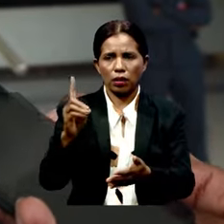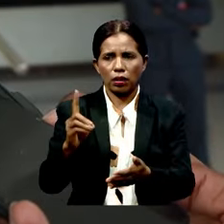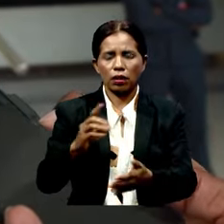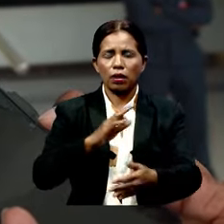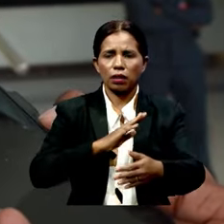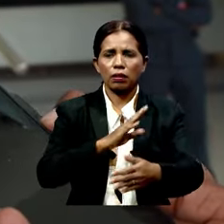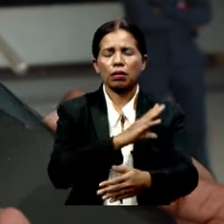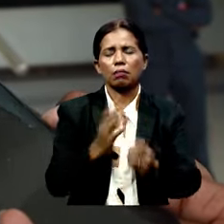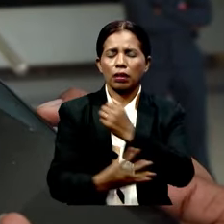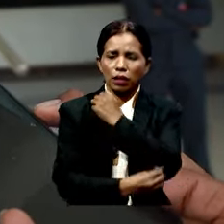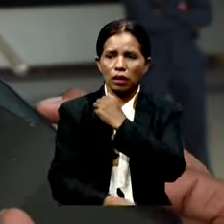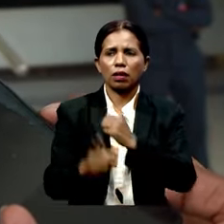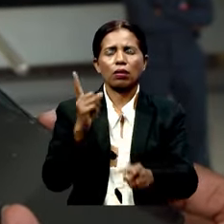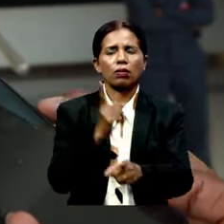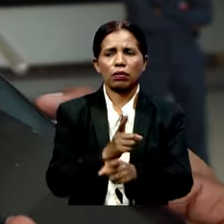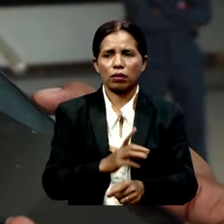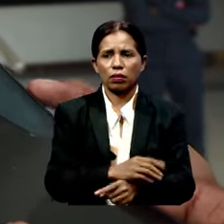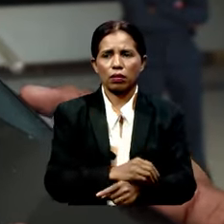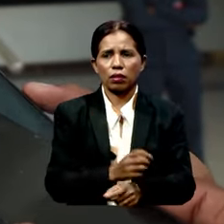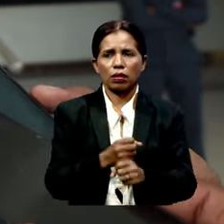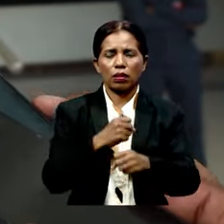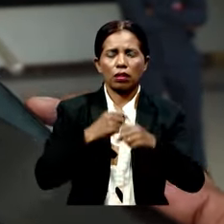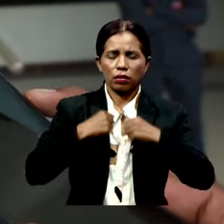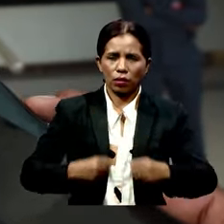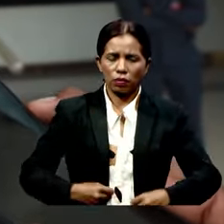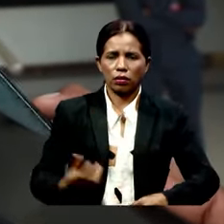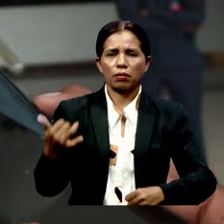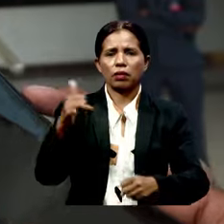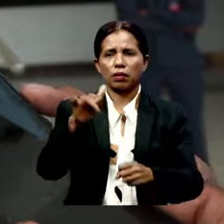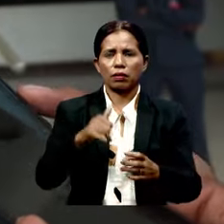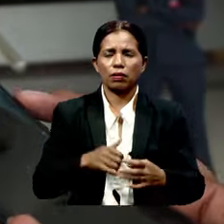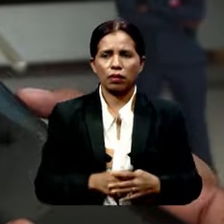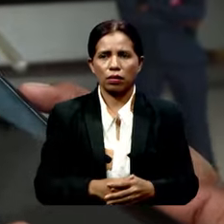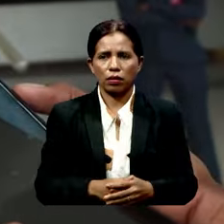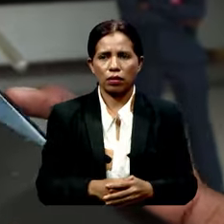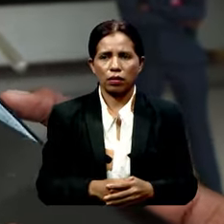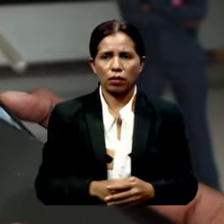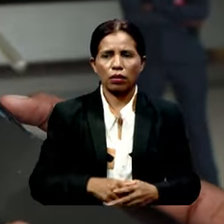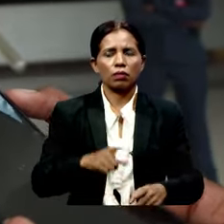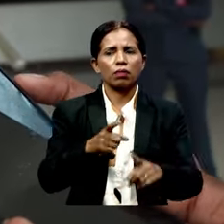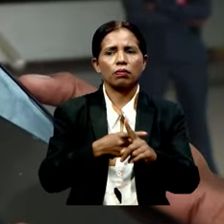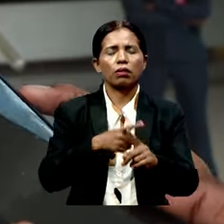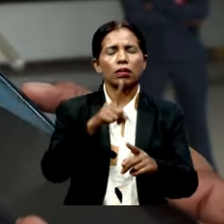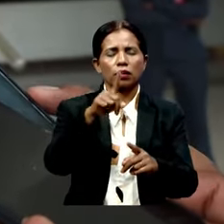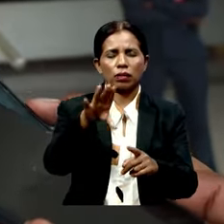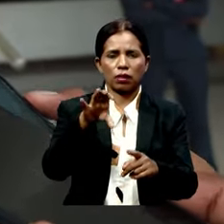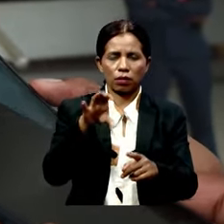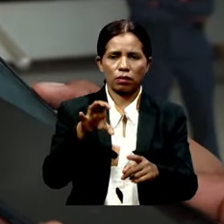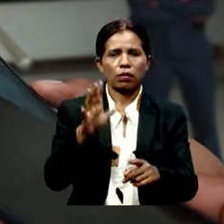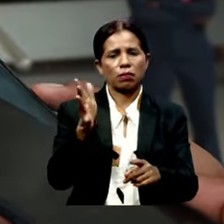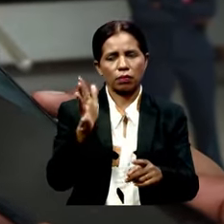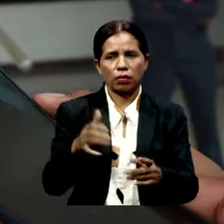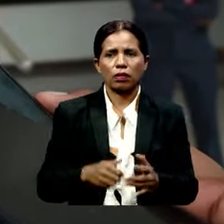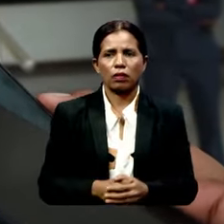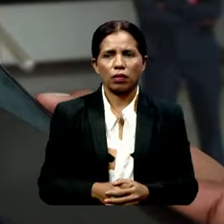né? Estamos a dar um programa especial de saúde da Cira. Com fulano, $100 está na vida. Um